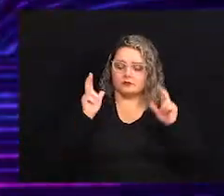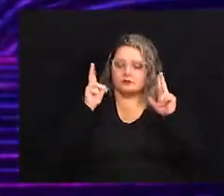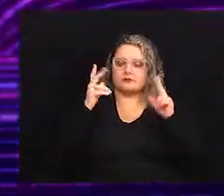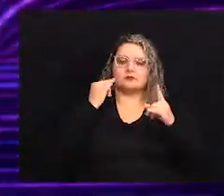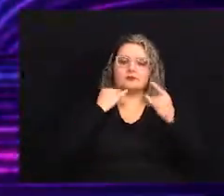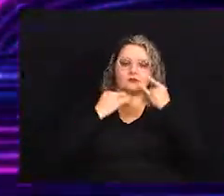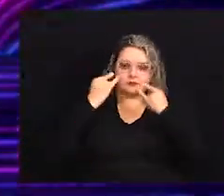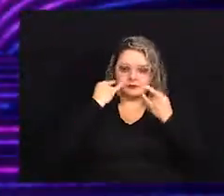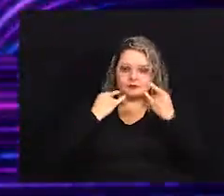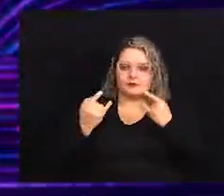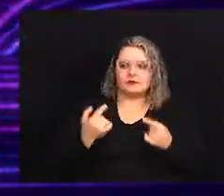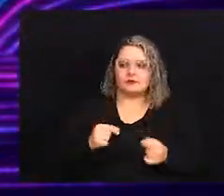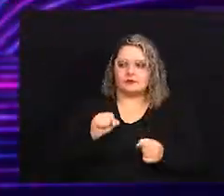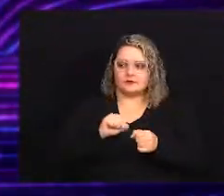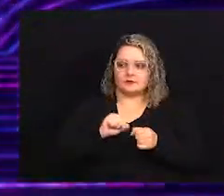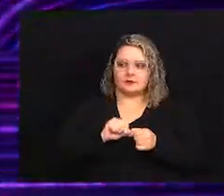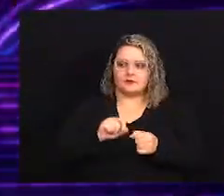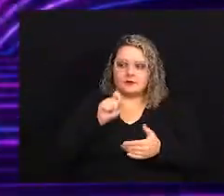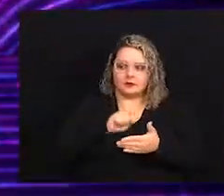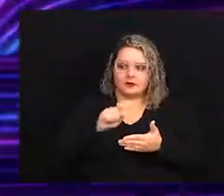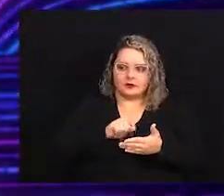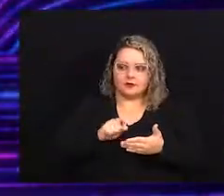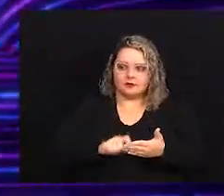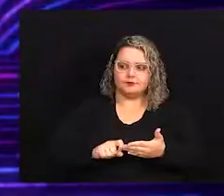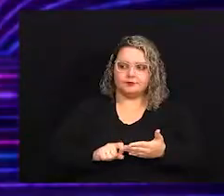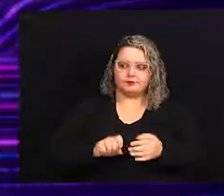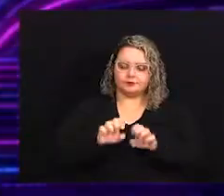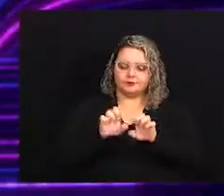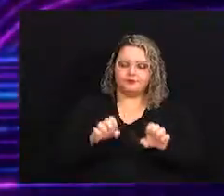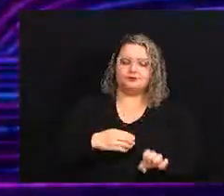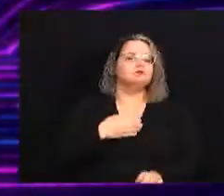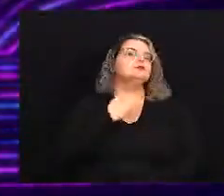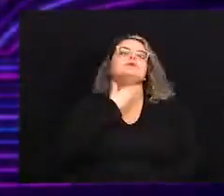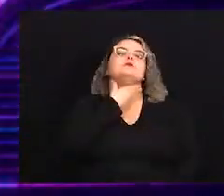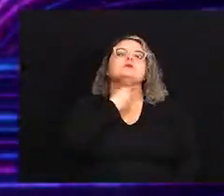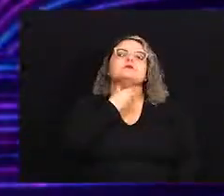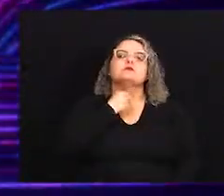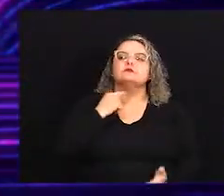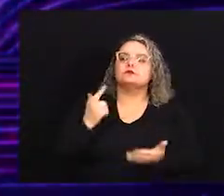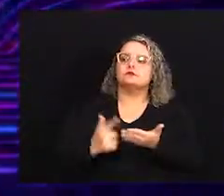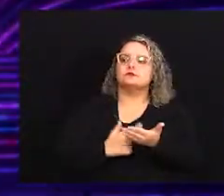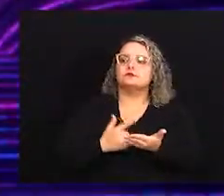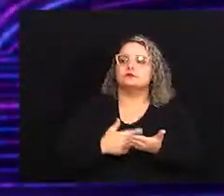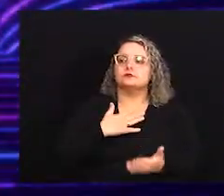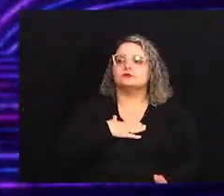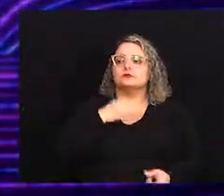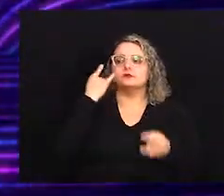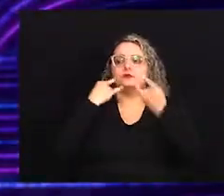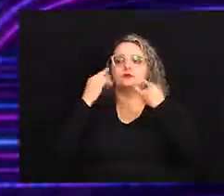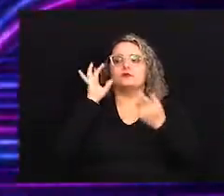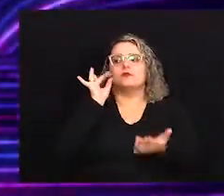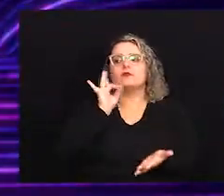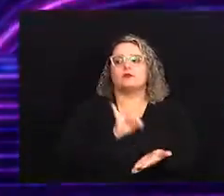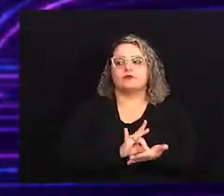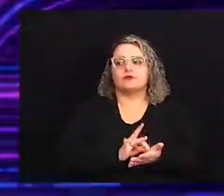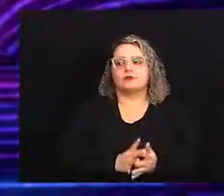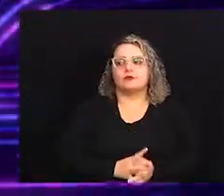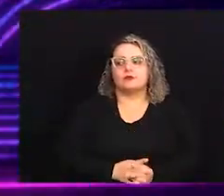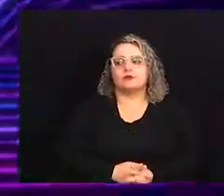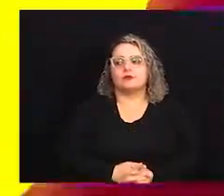isso que foi a minha inspiração para botar esse esquema de fraude no livro. Agora, a minha inspiração mesmo foi